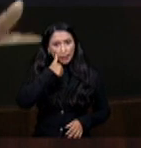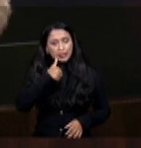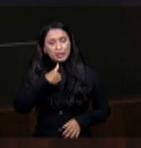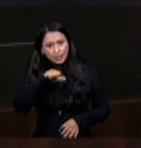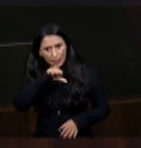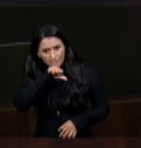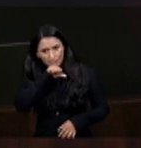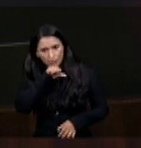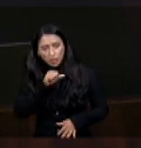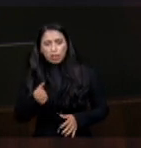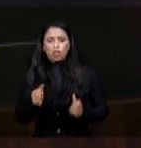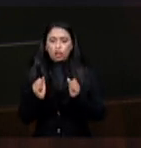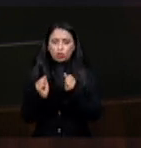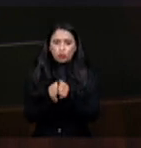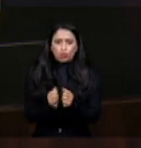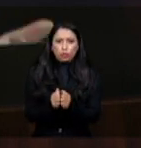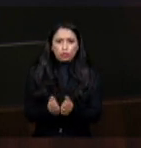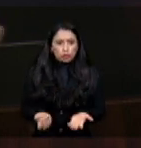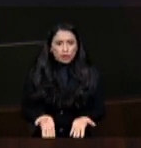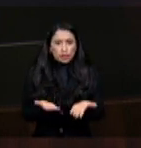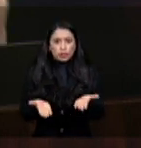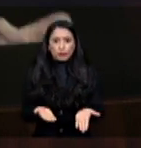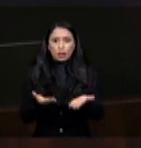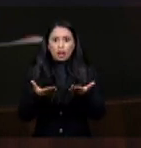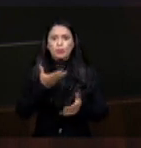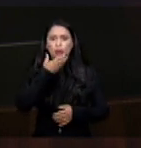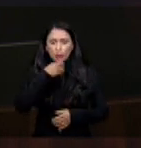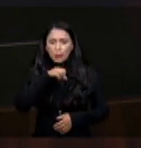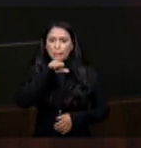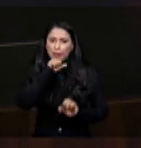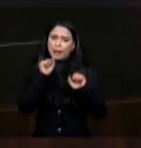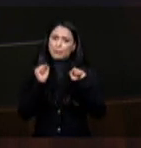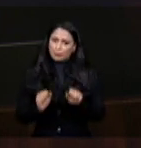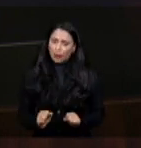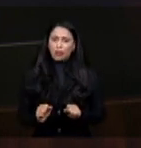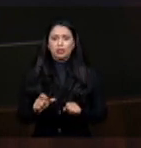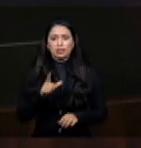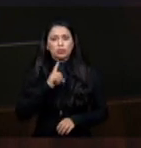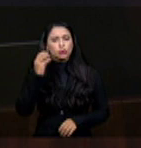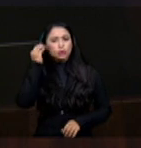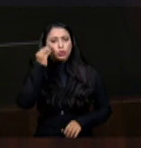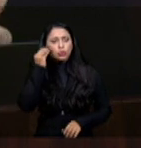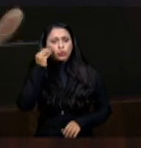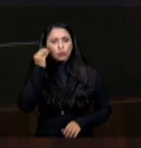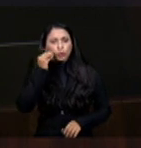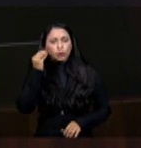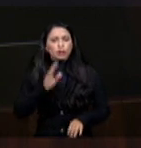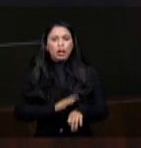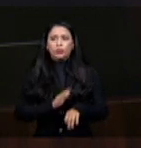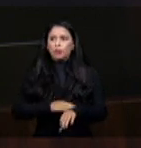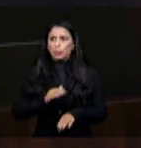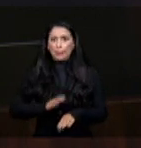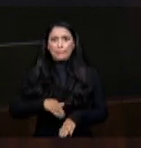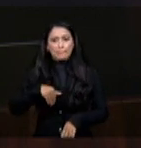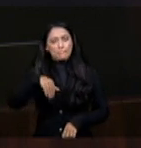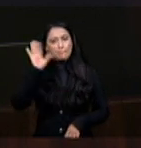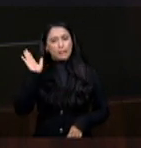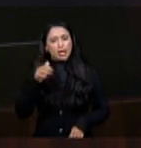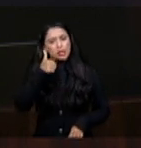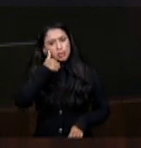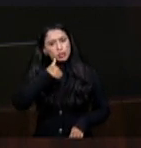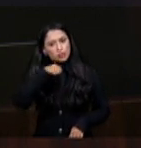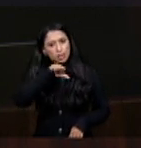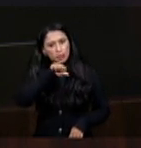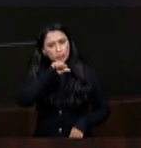mãe e o pai da criança com estímulos para que o pai usufrua da licença parental em tempo maior do que